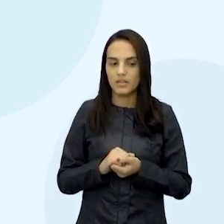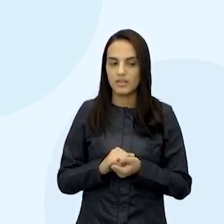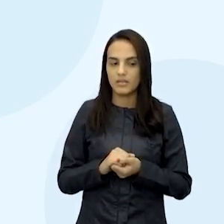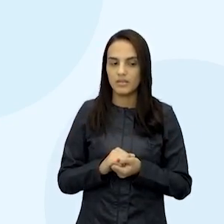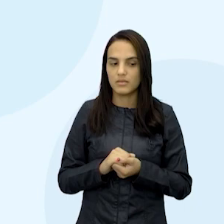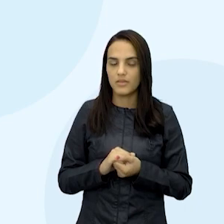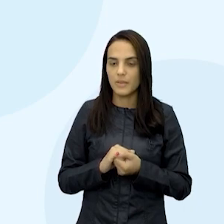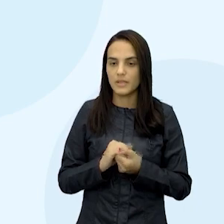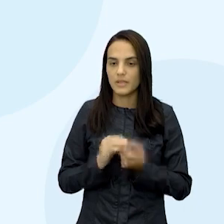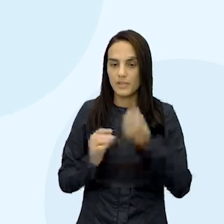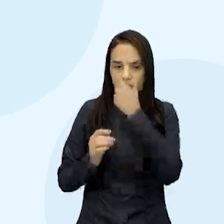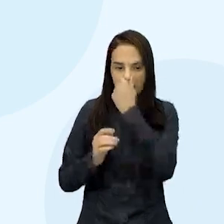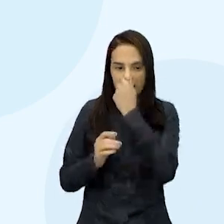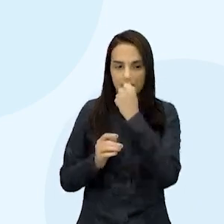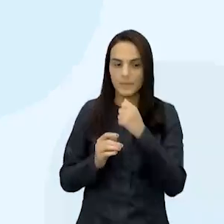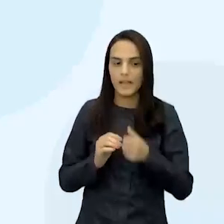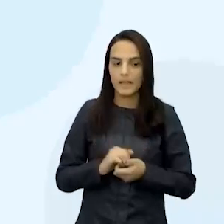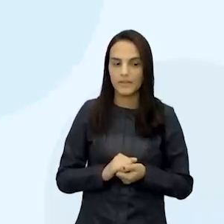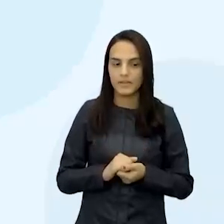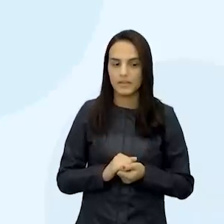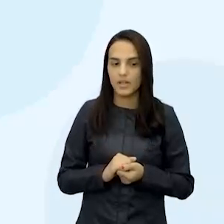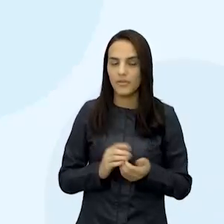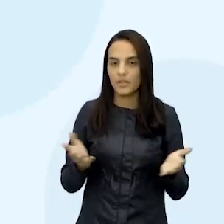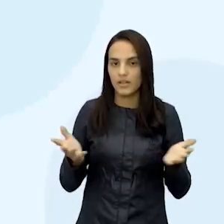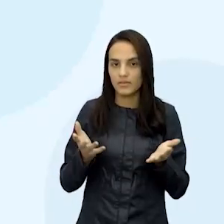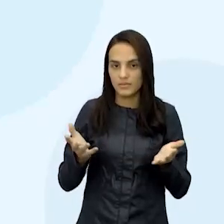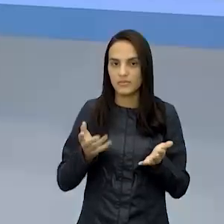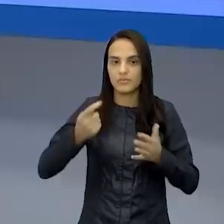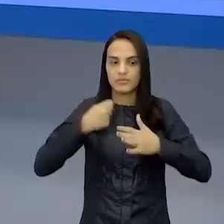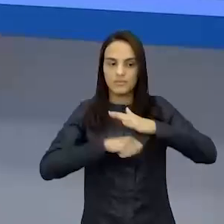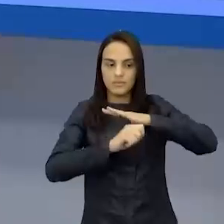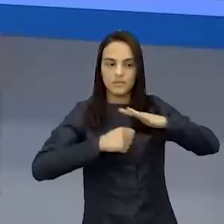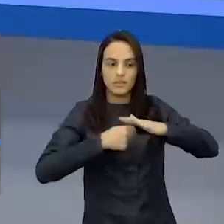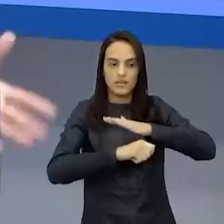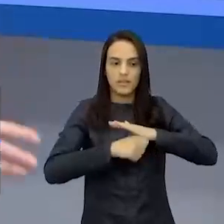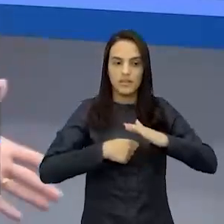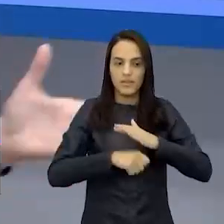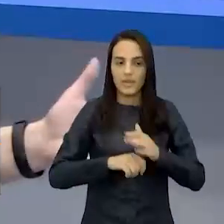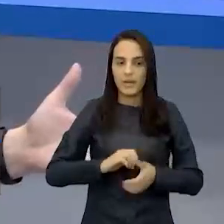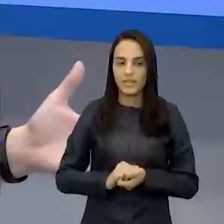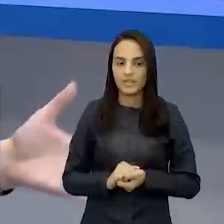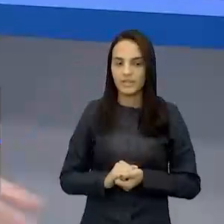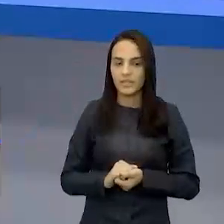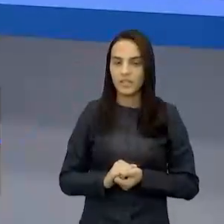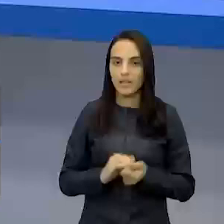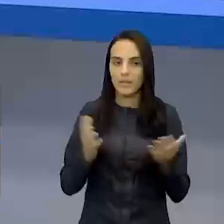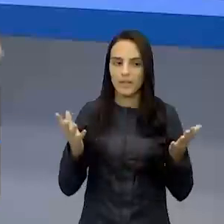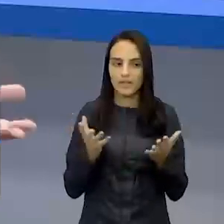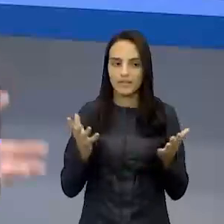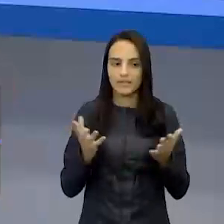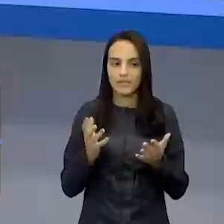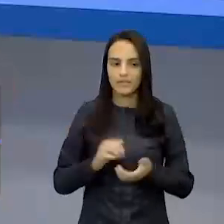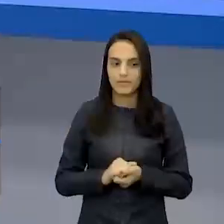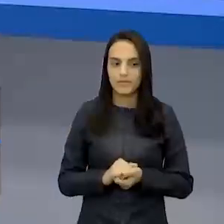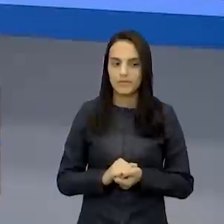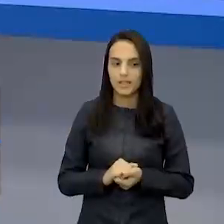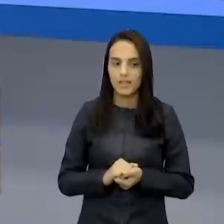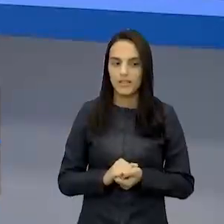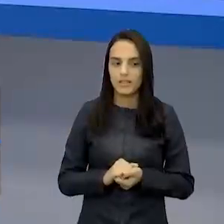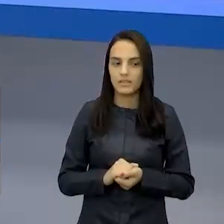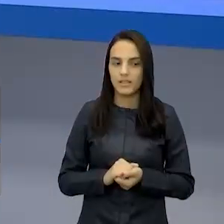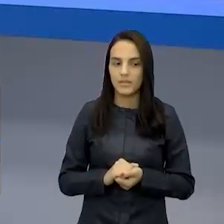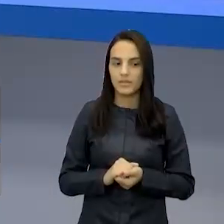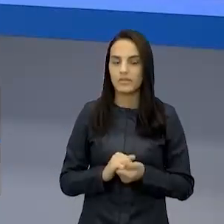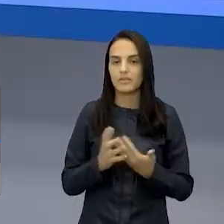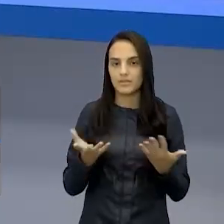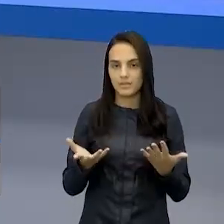né, professora? Sim, então, falou em financiamento, eu já sei que tem a ver de pegar dinheiro emprestado do banco para fazer alguma coisa, comprar alguma coisa,